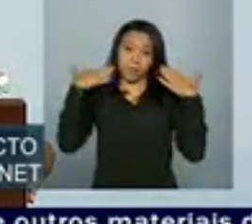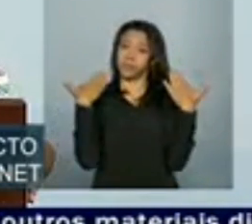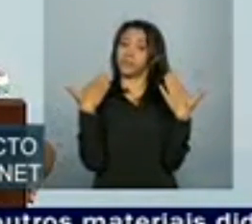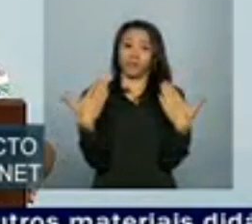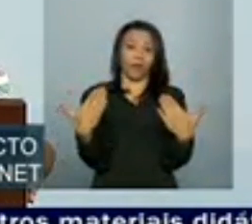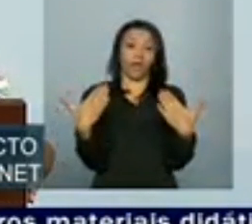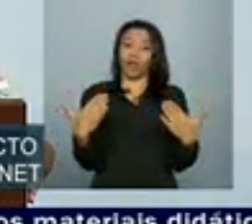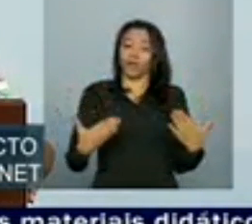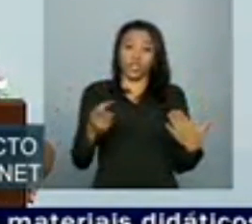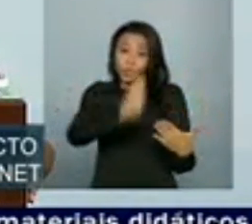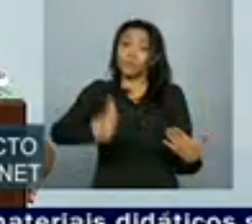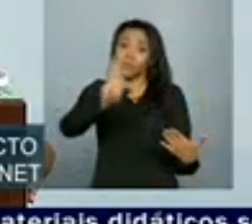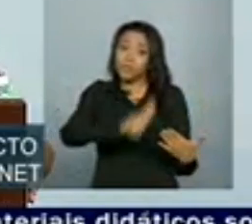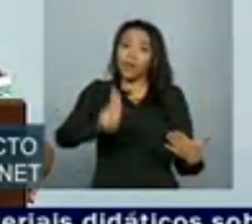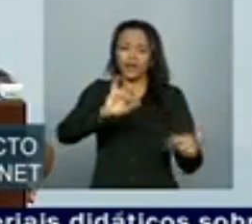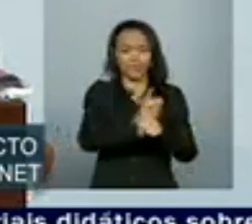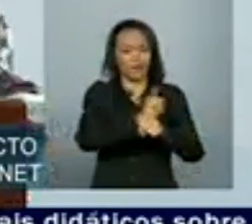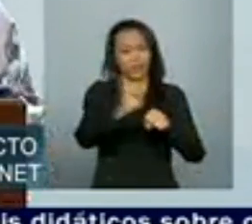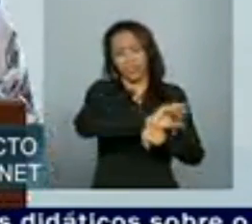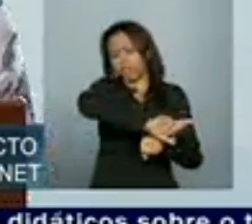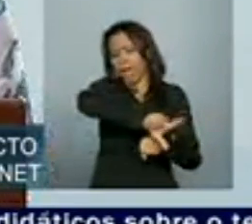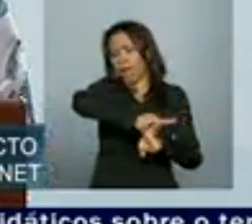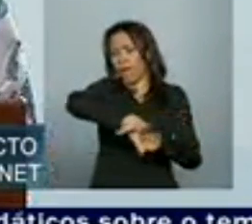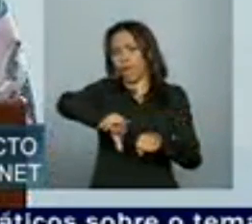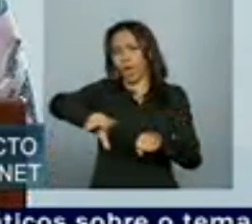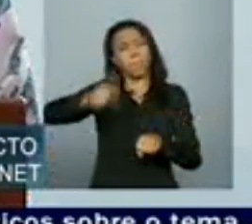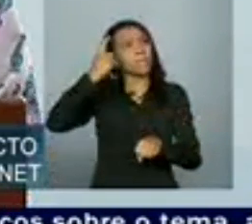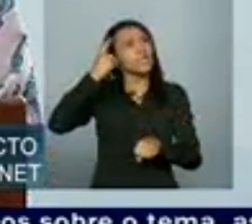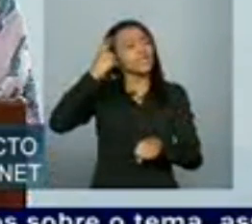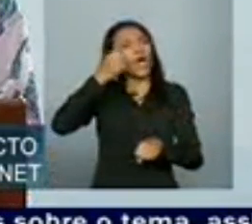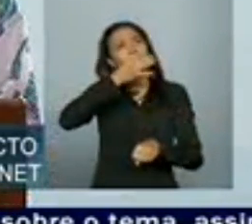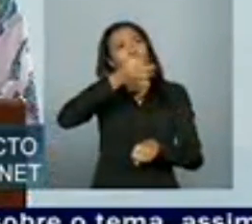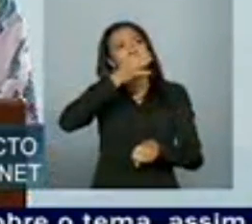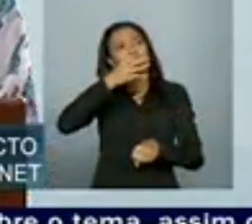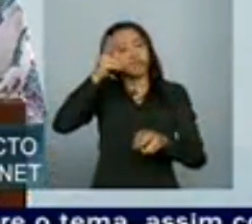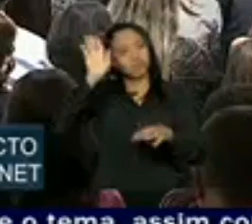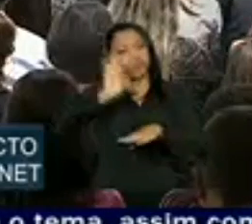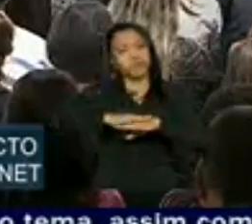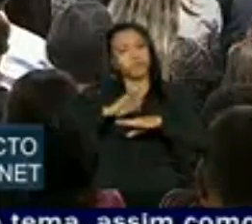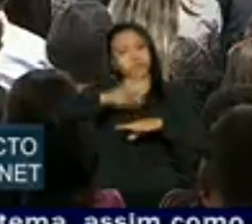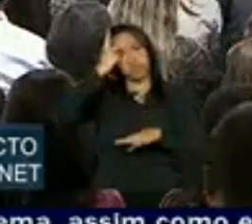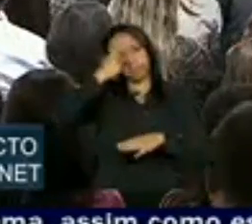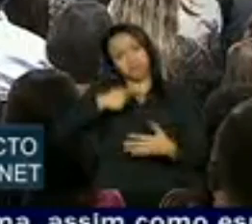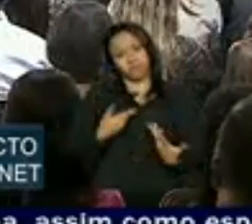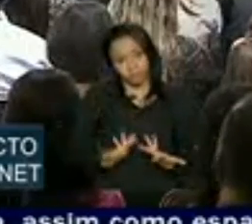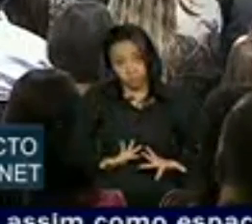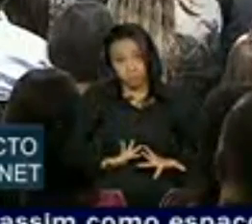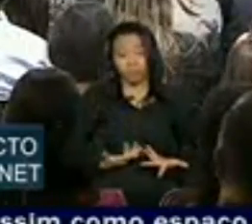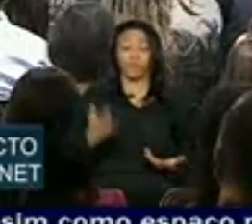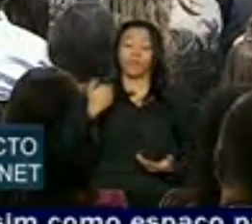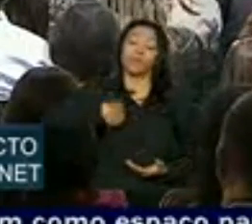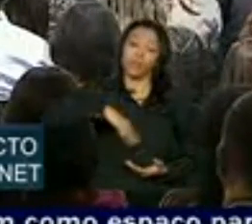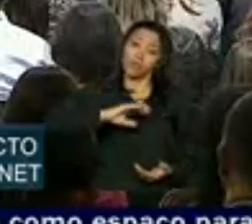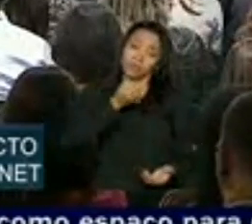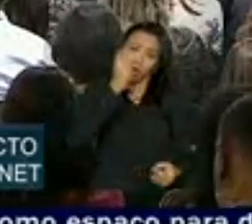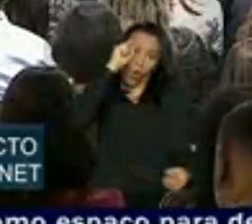e usar todos os mecanismos para pensar por conta própria. Somos a favor do bom